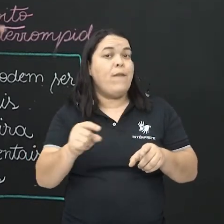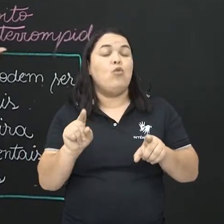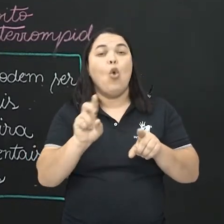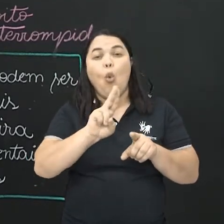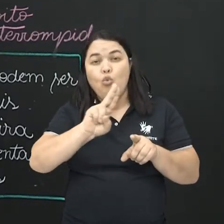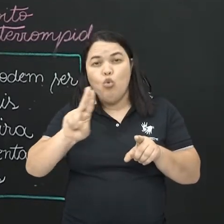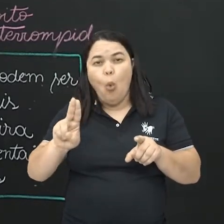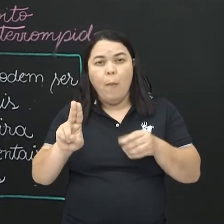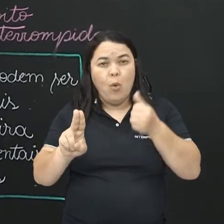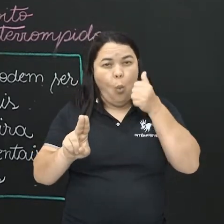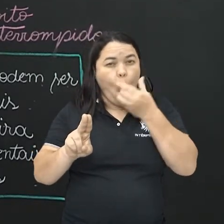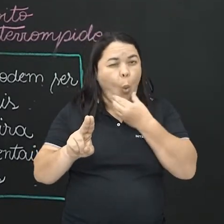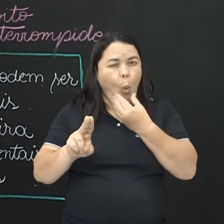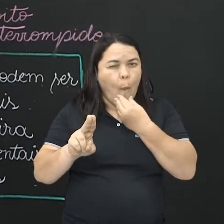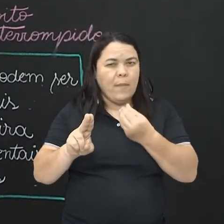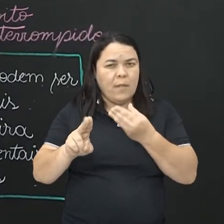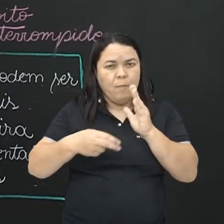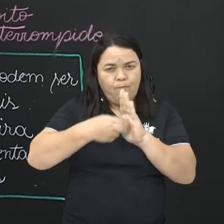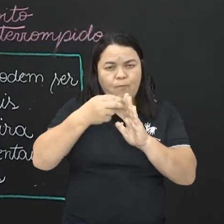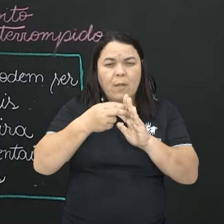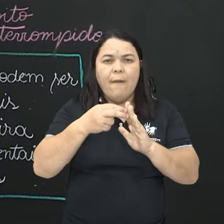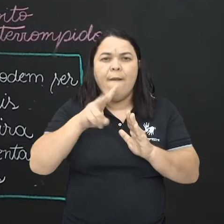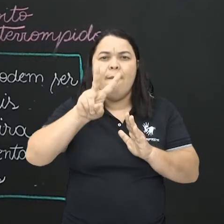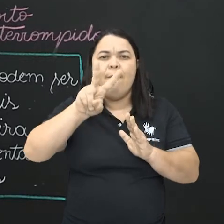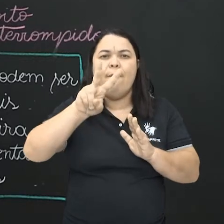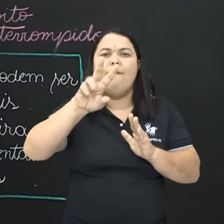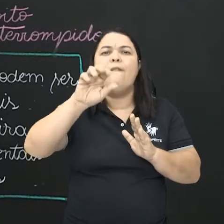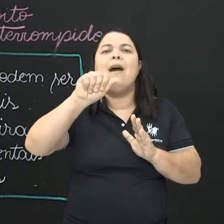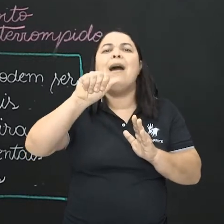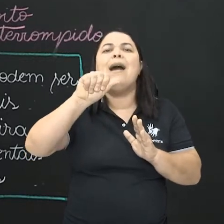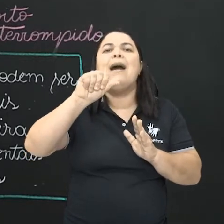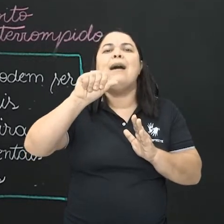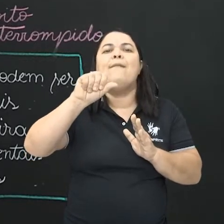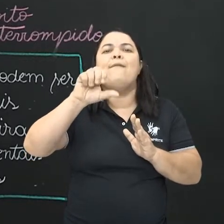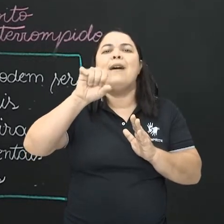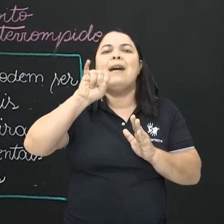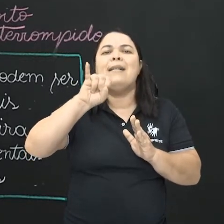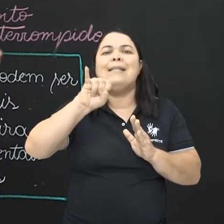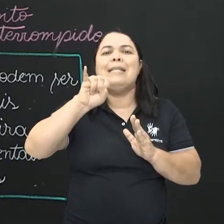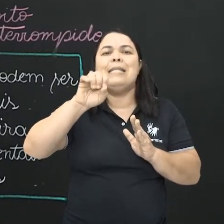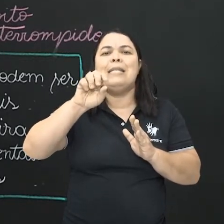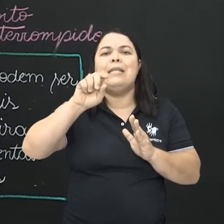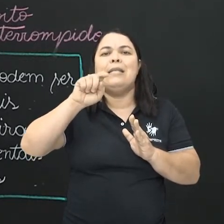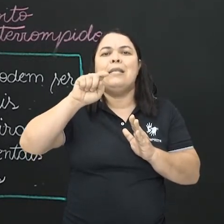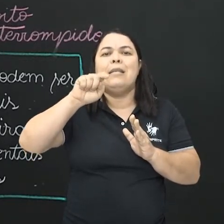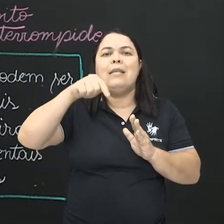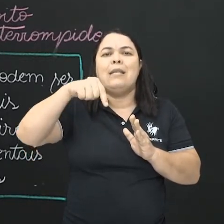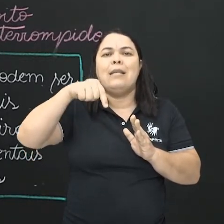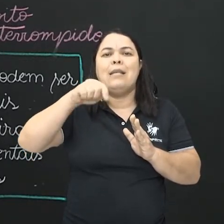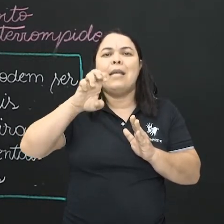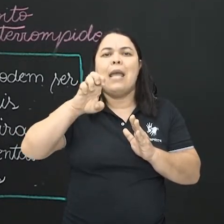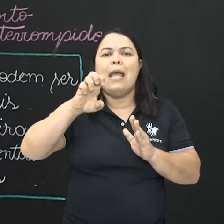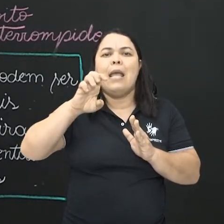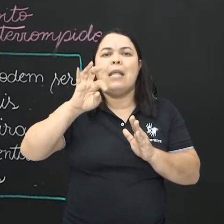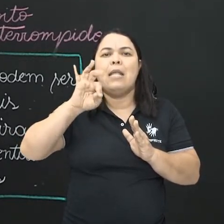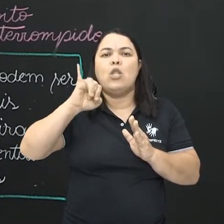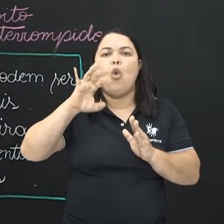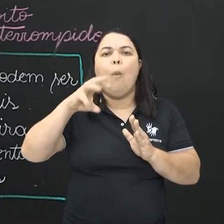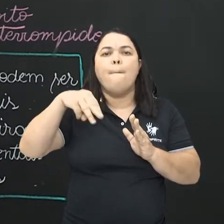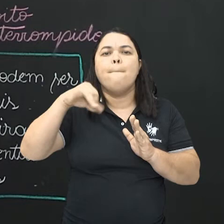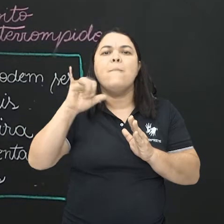vasectomia no homem e a laqueadura na mulher. A vasectomia é um processo que é bem mais simples do